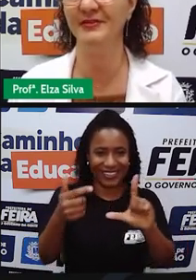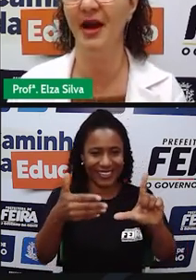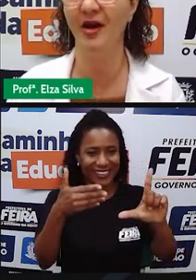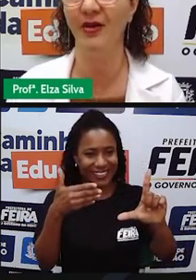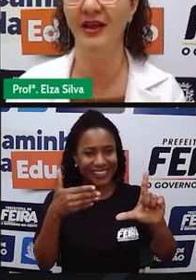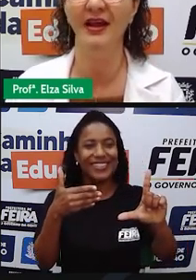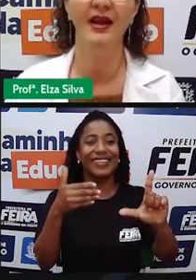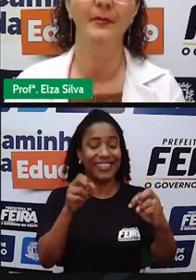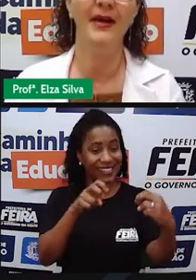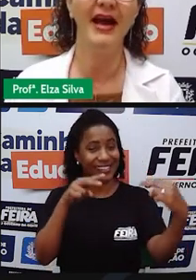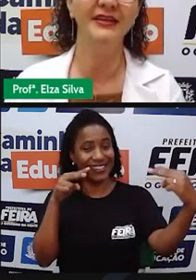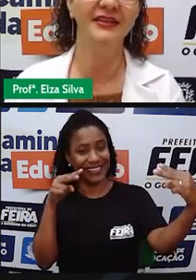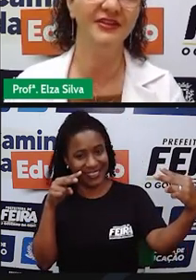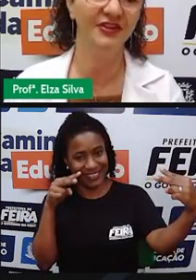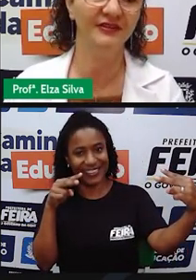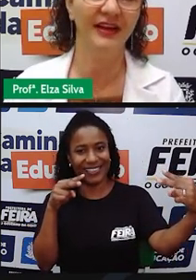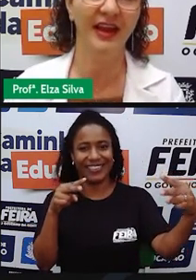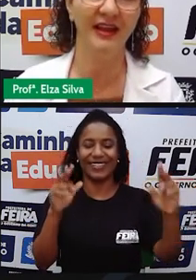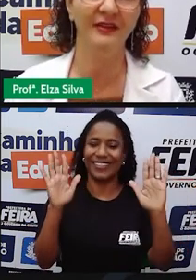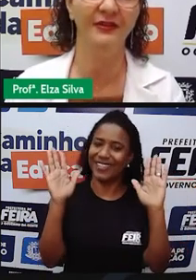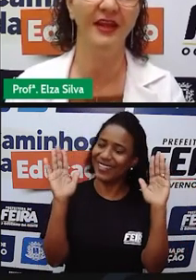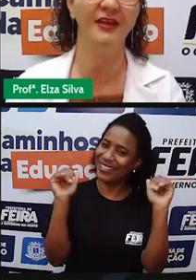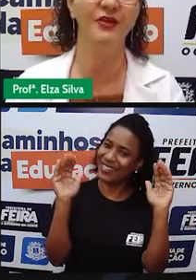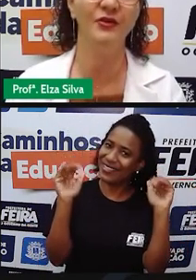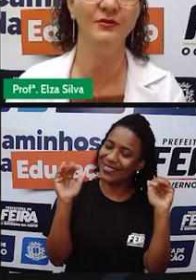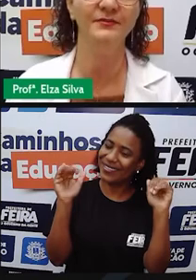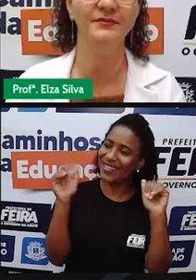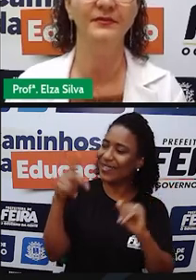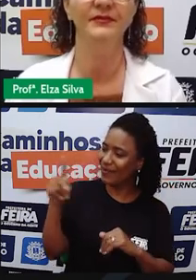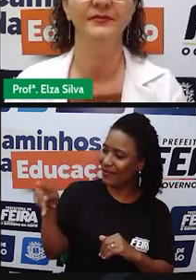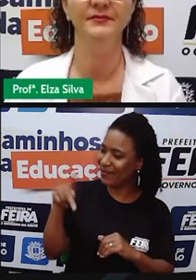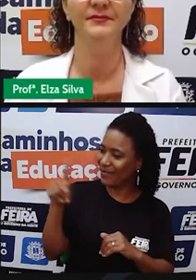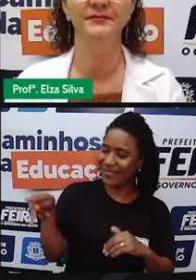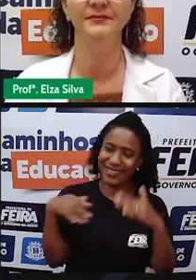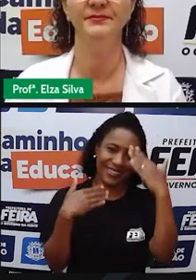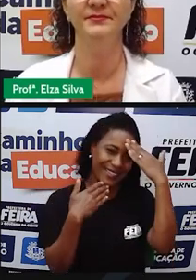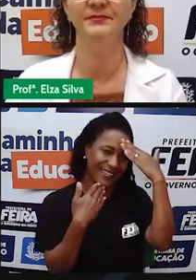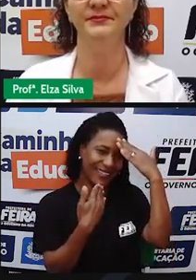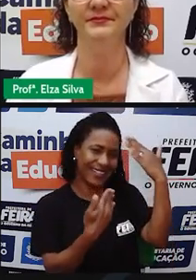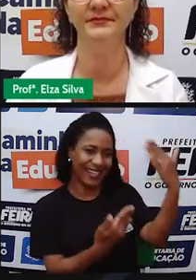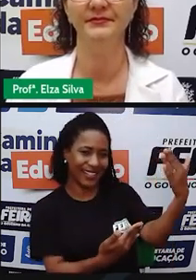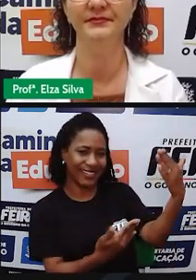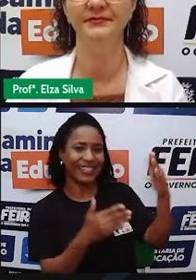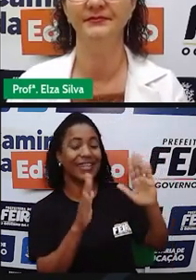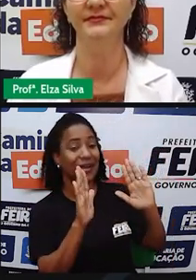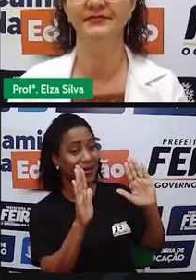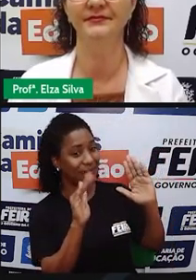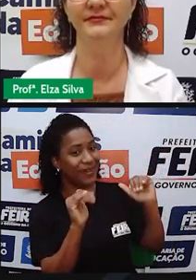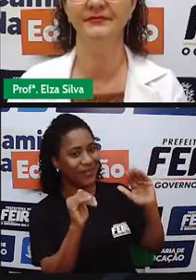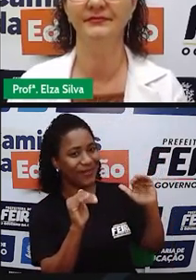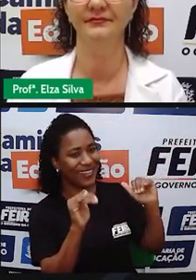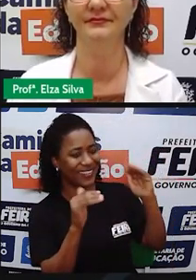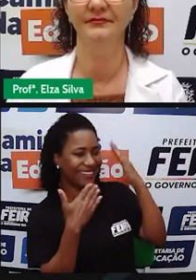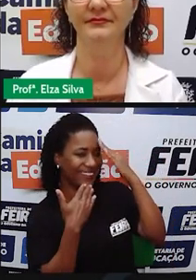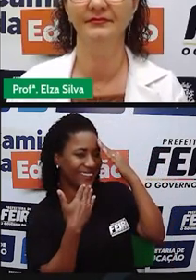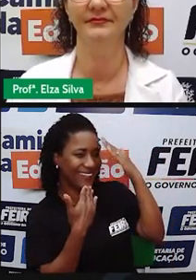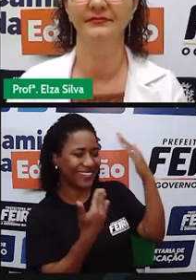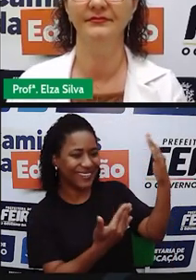na próxima aula. Bye, teacher Andrea. Thank you. Bye, bye, teacher Elsa. Thank you.